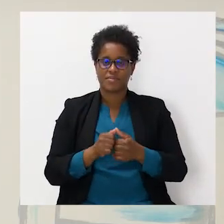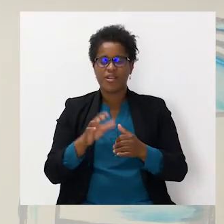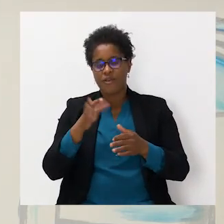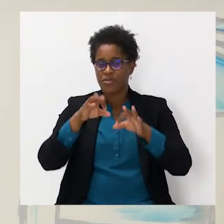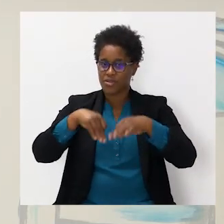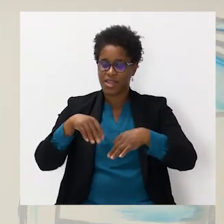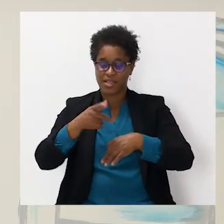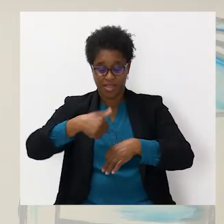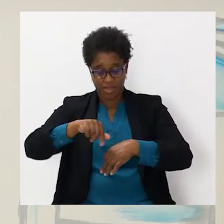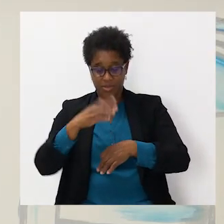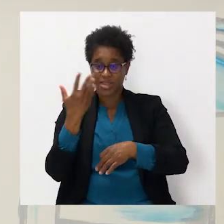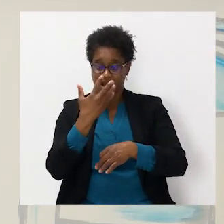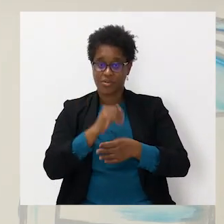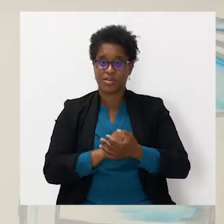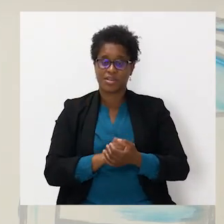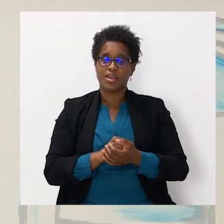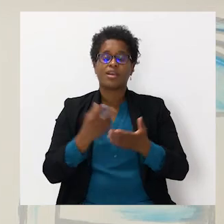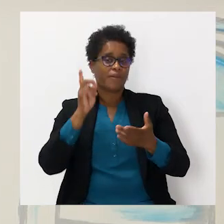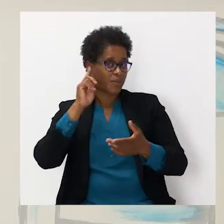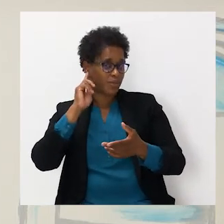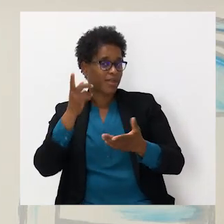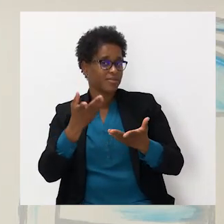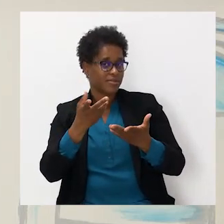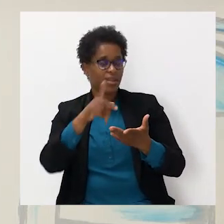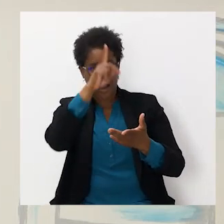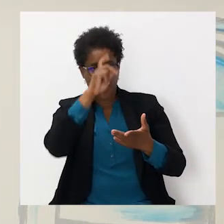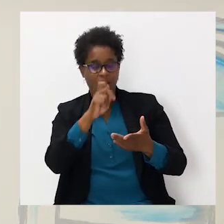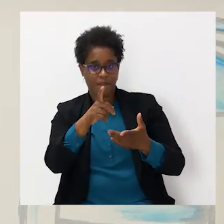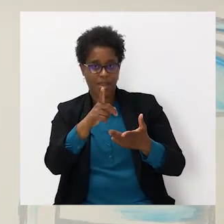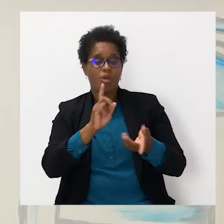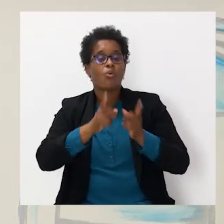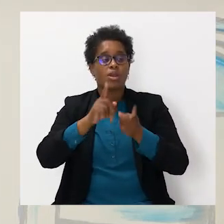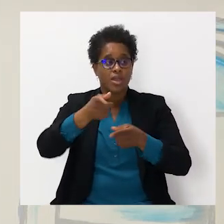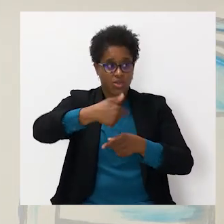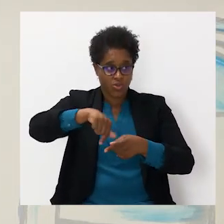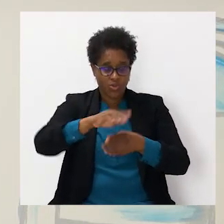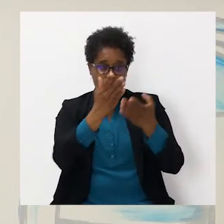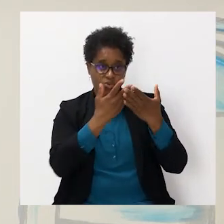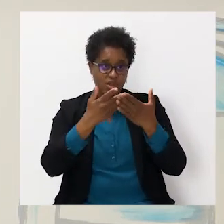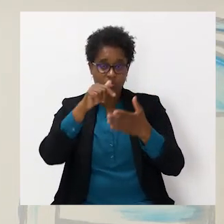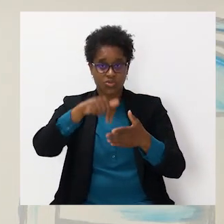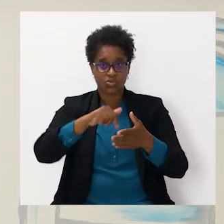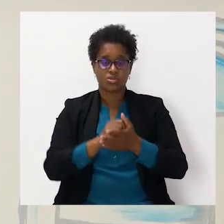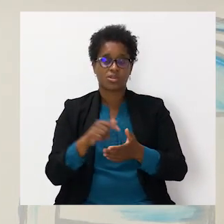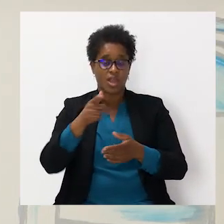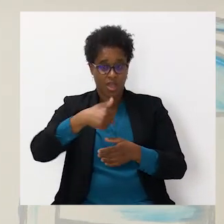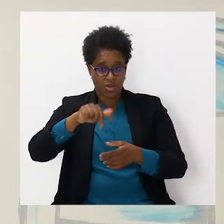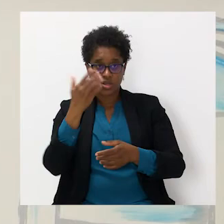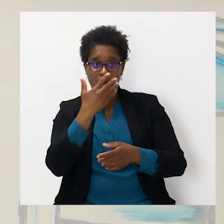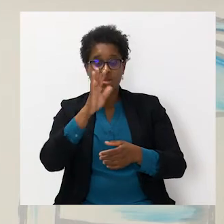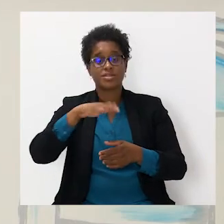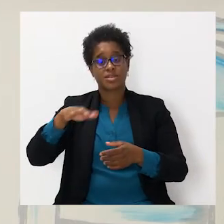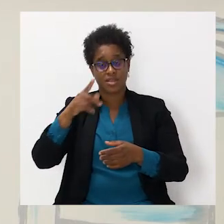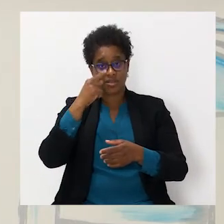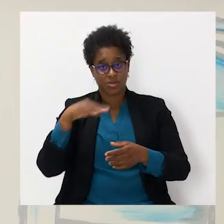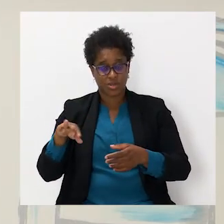final da nossa aula. É importante recordar o que nós estudamos hoje, a nossa aula de ciências.